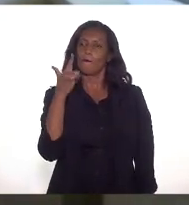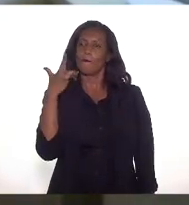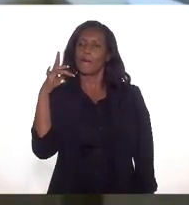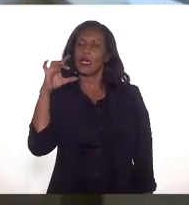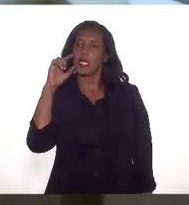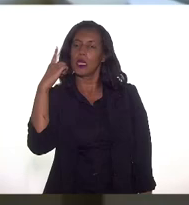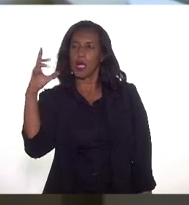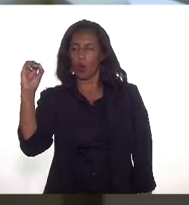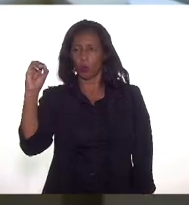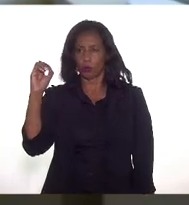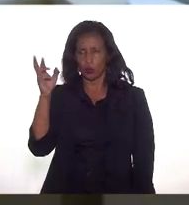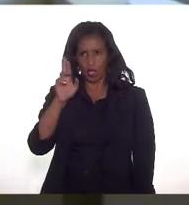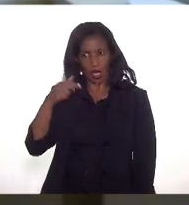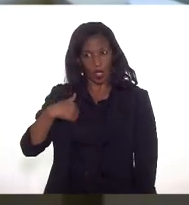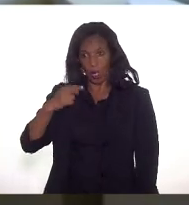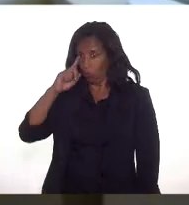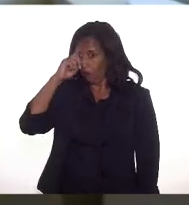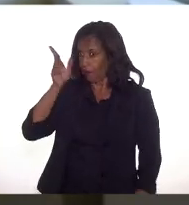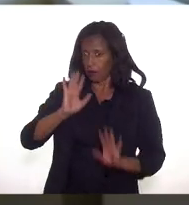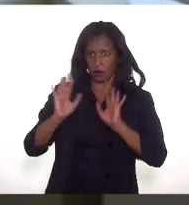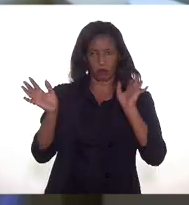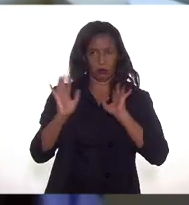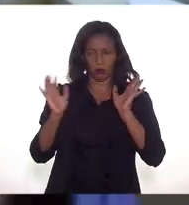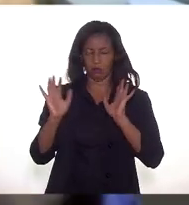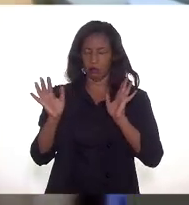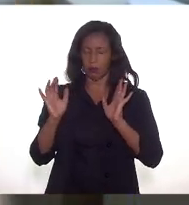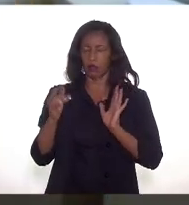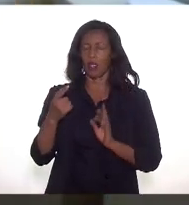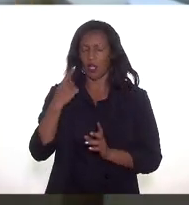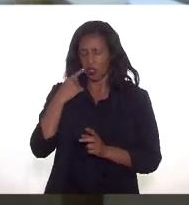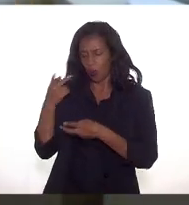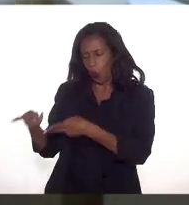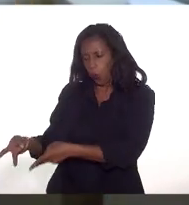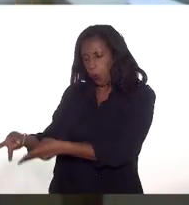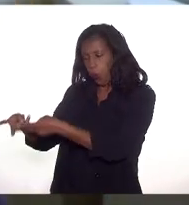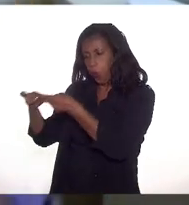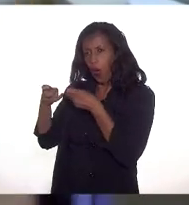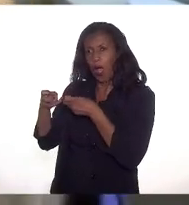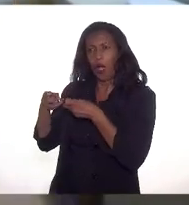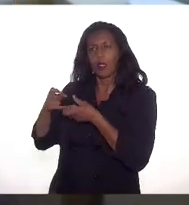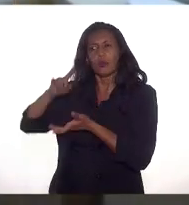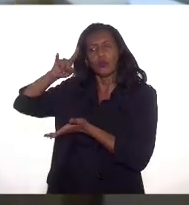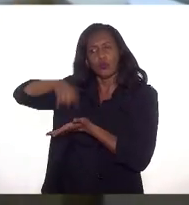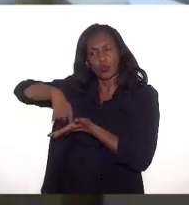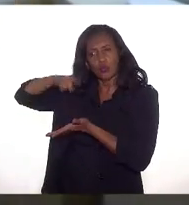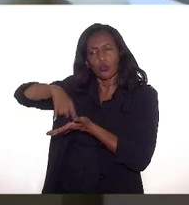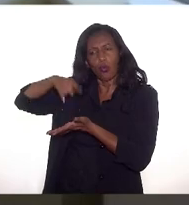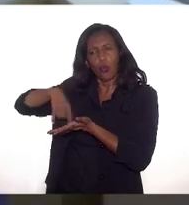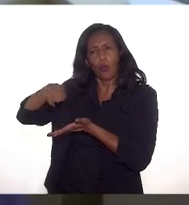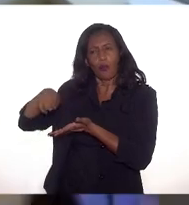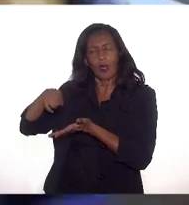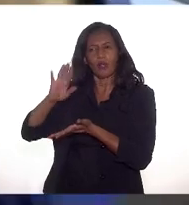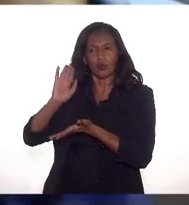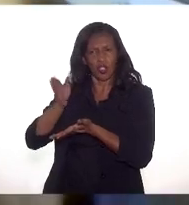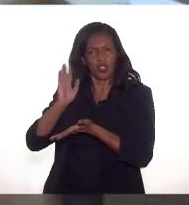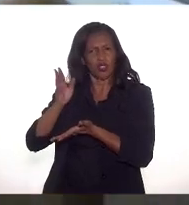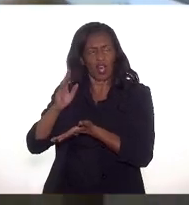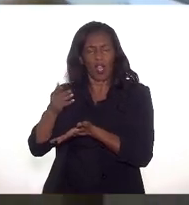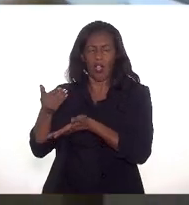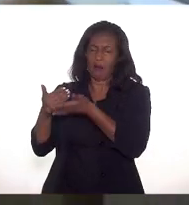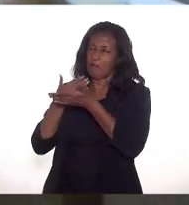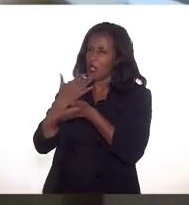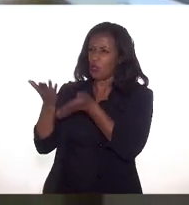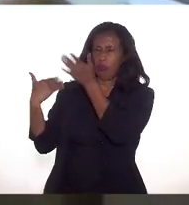Esse número eu não estou inventando. Esse número a gente extraiu de documentos, de requerimentos que fizemos